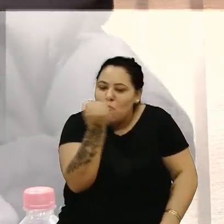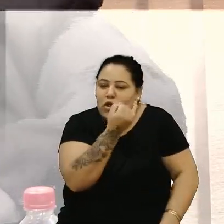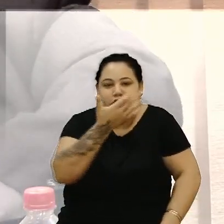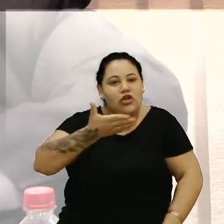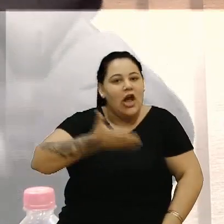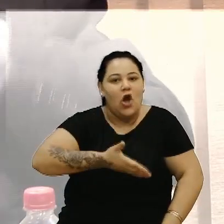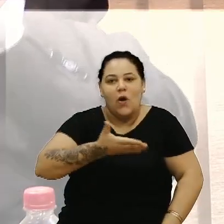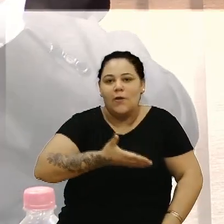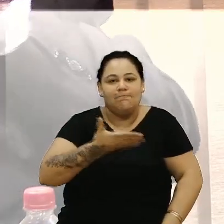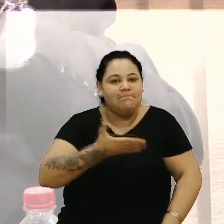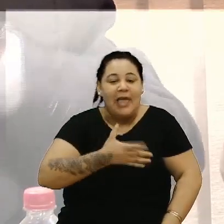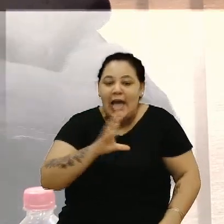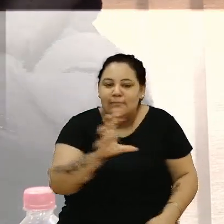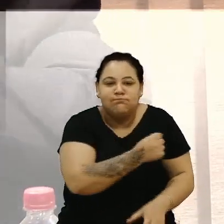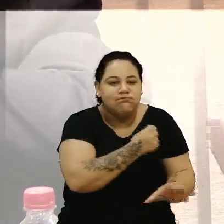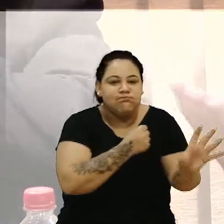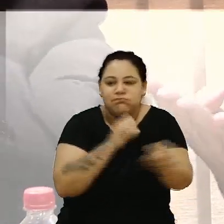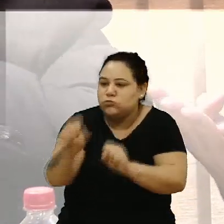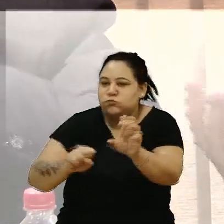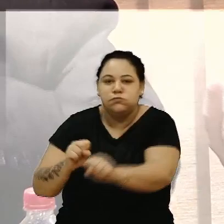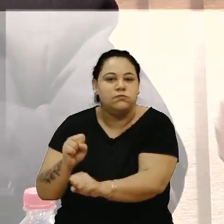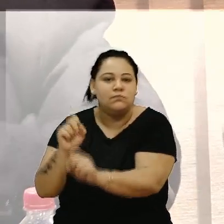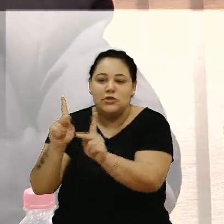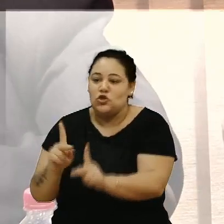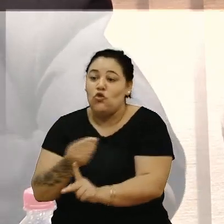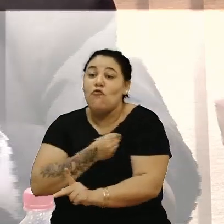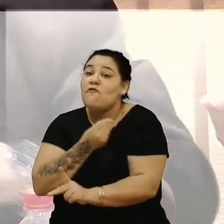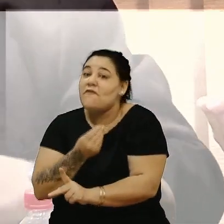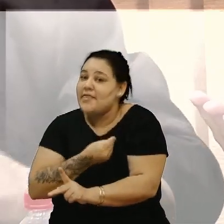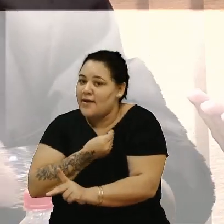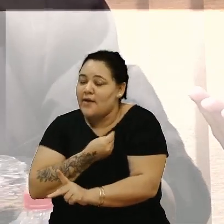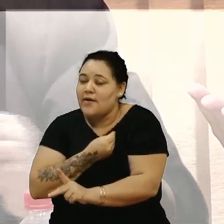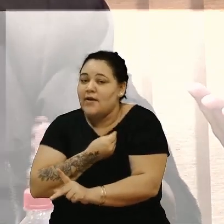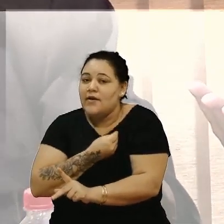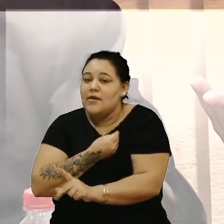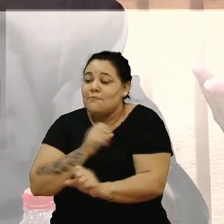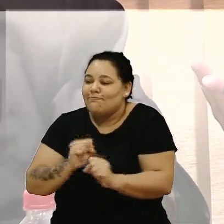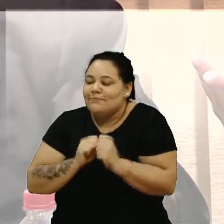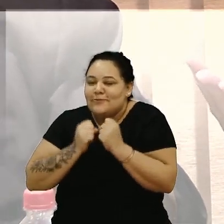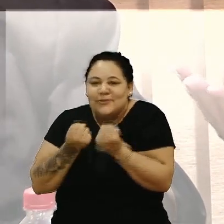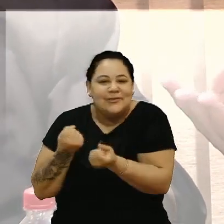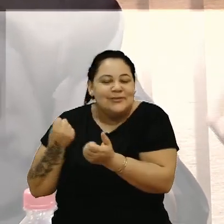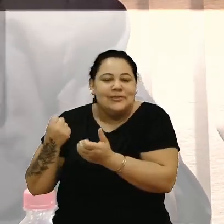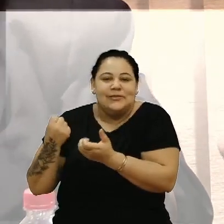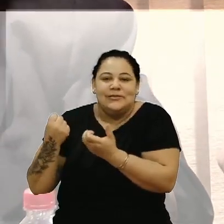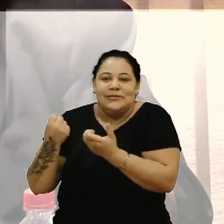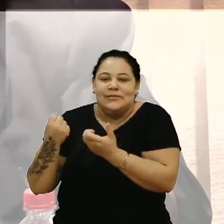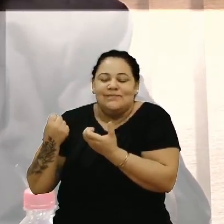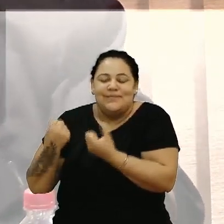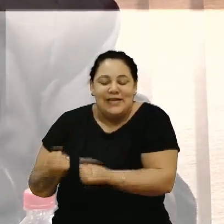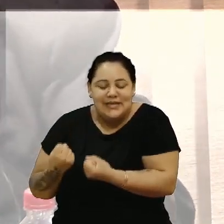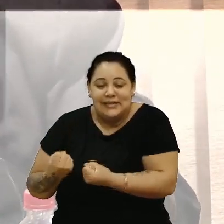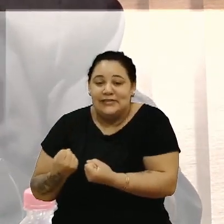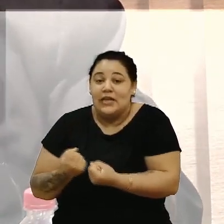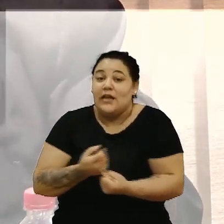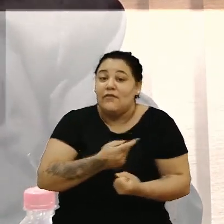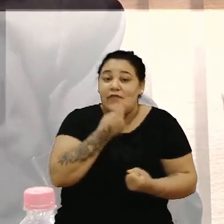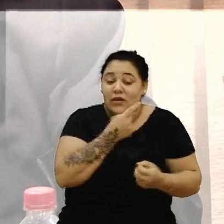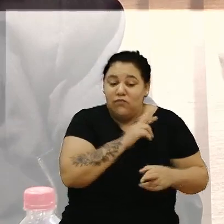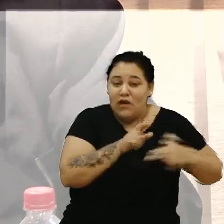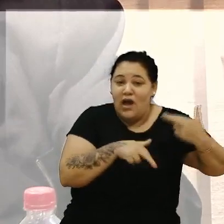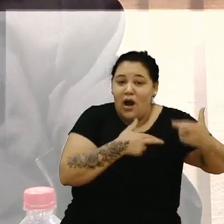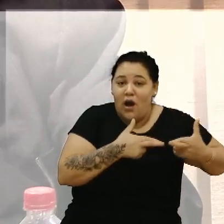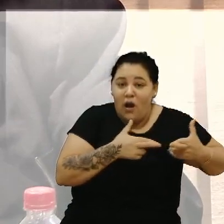o esforço é muito complexo. Sobre a questão do navio que está chegando, ele vem